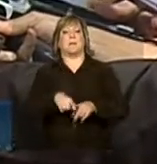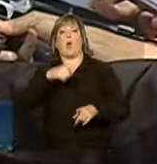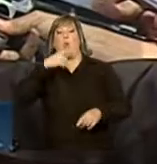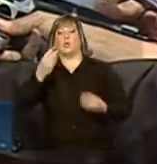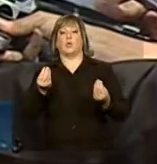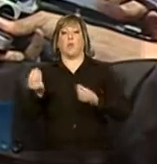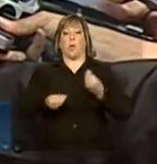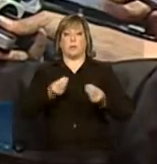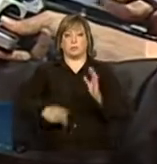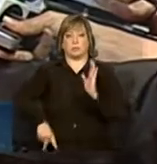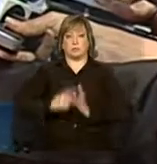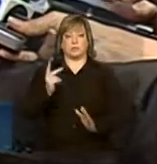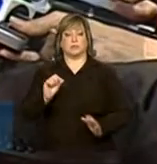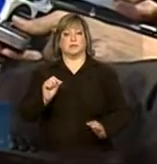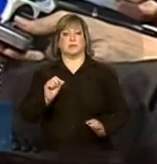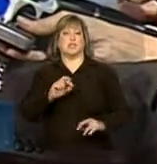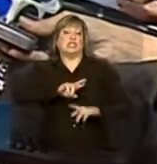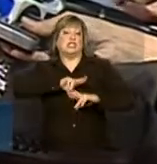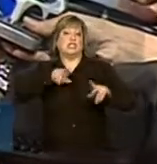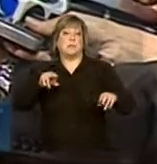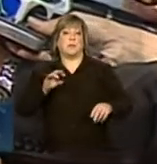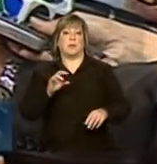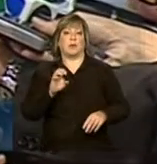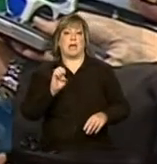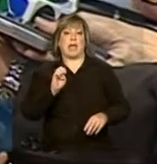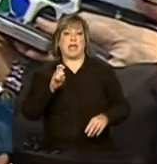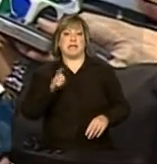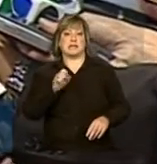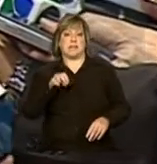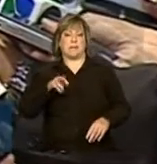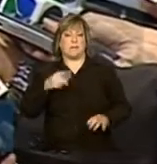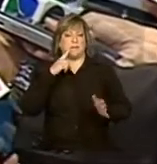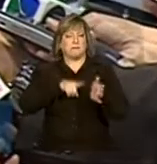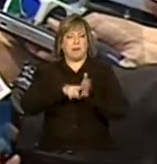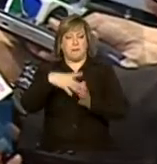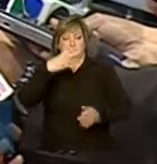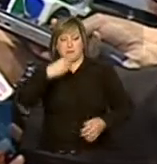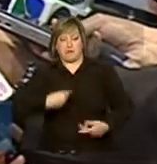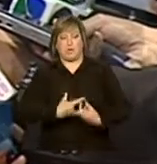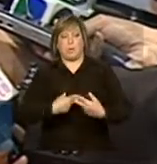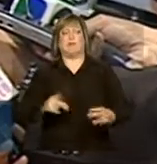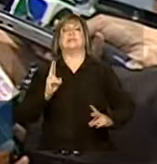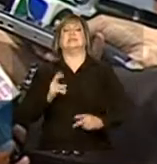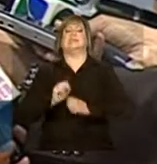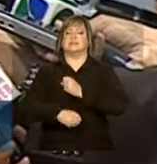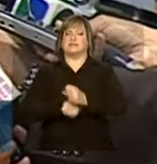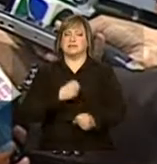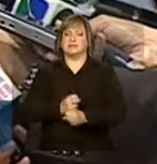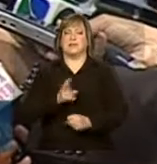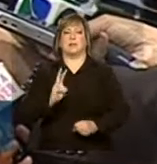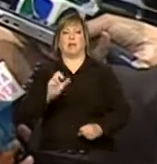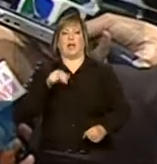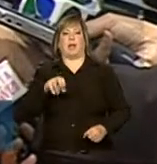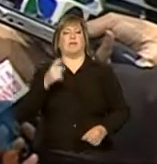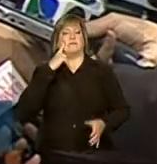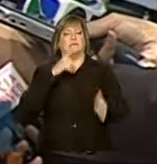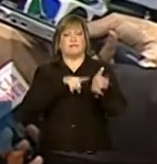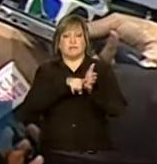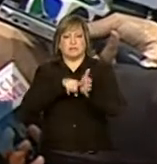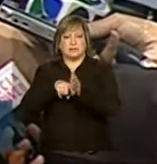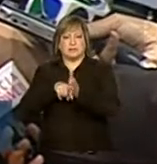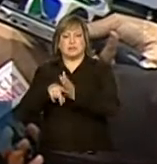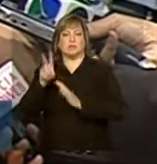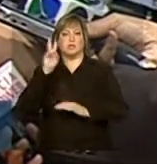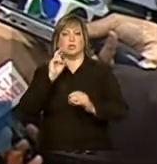cirurgias, tipos de exames, ampliação das indicações. Todo ano a ANS faz essa consulta